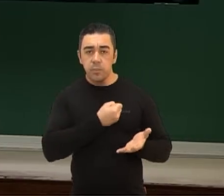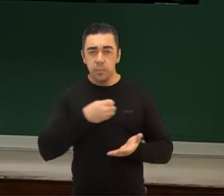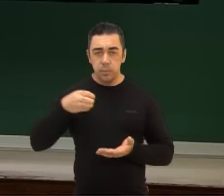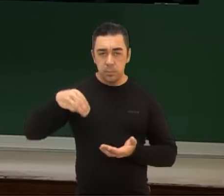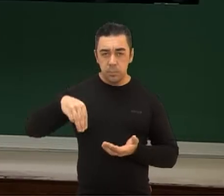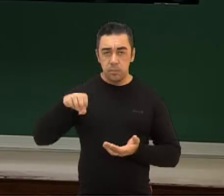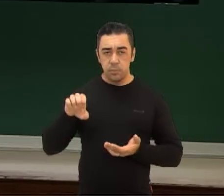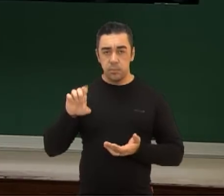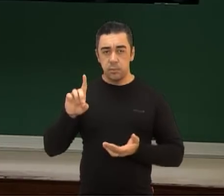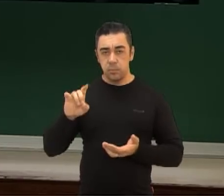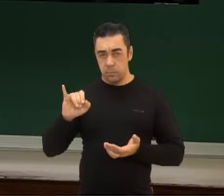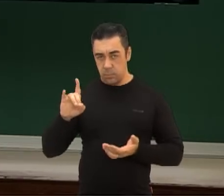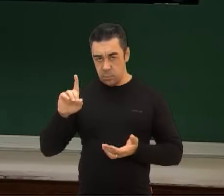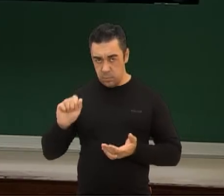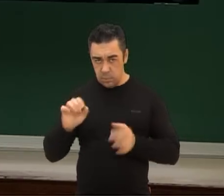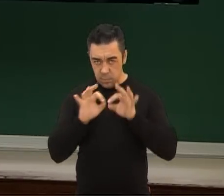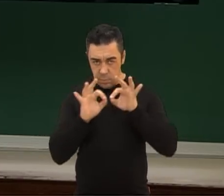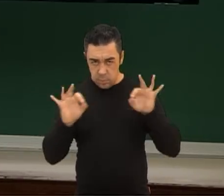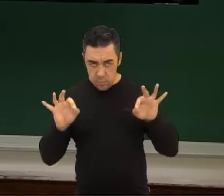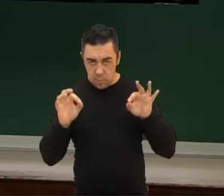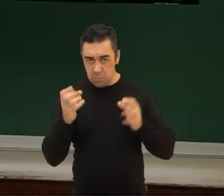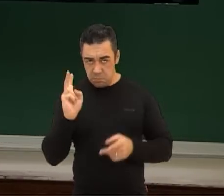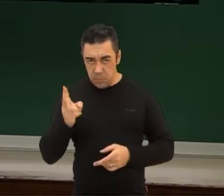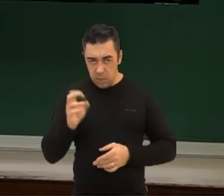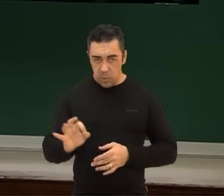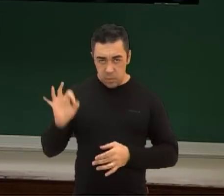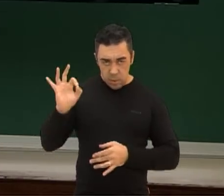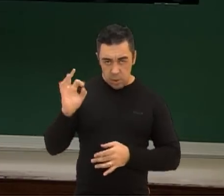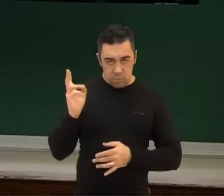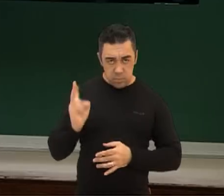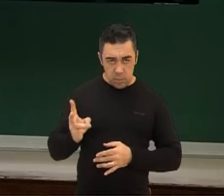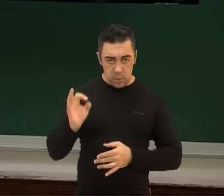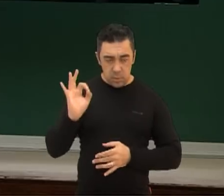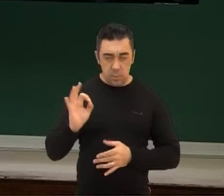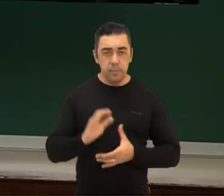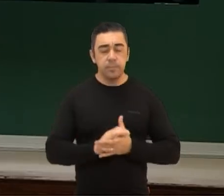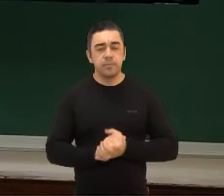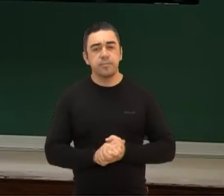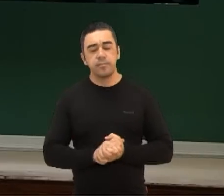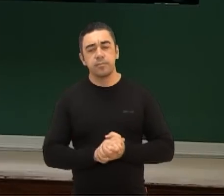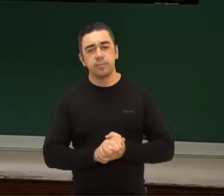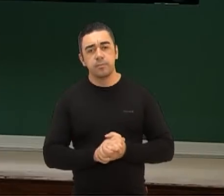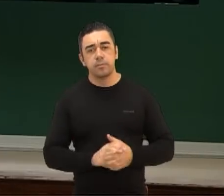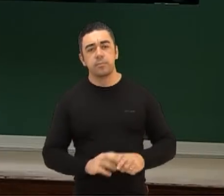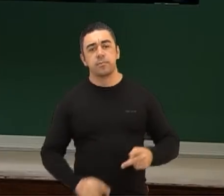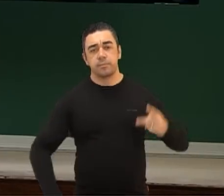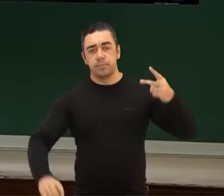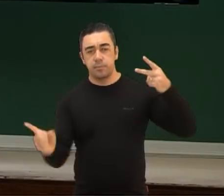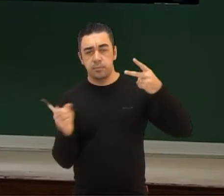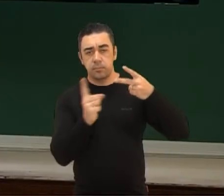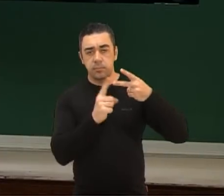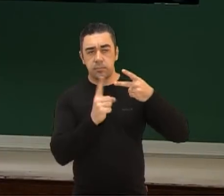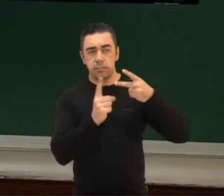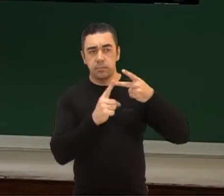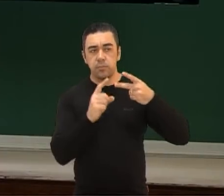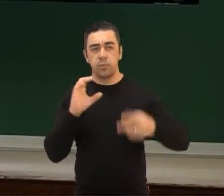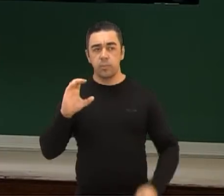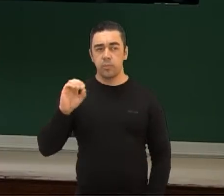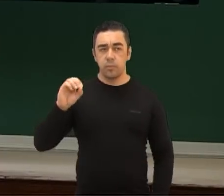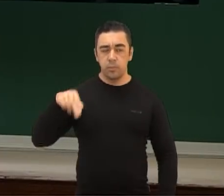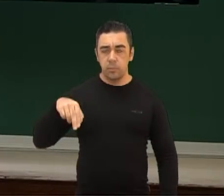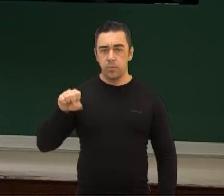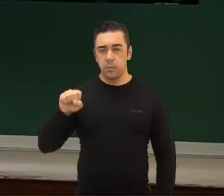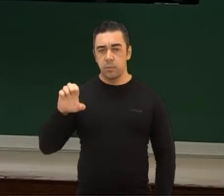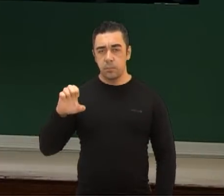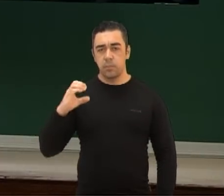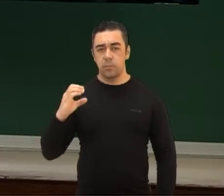um caso de ângulos congruentes, beleza? E ângulos consecutivos. O que são